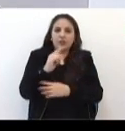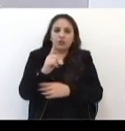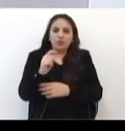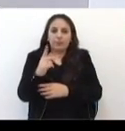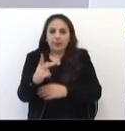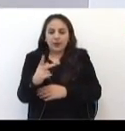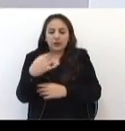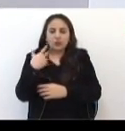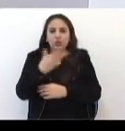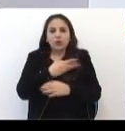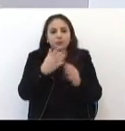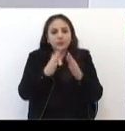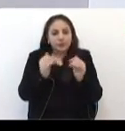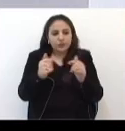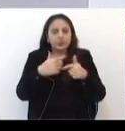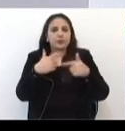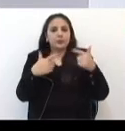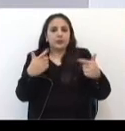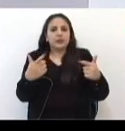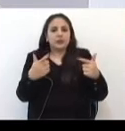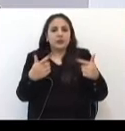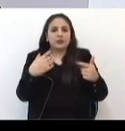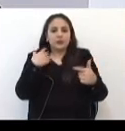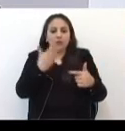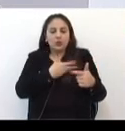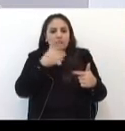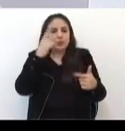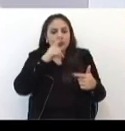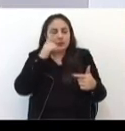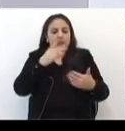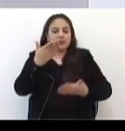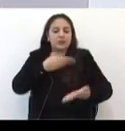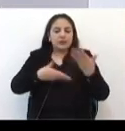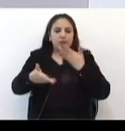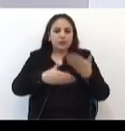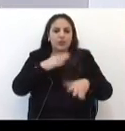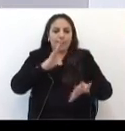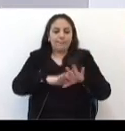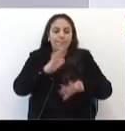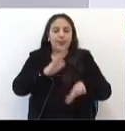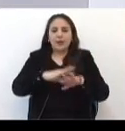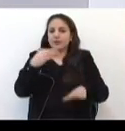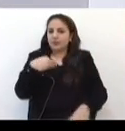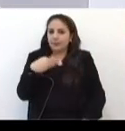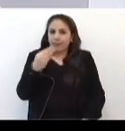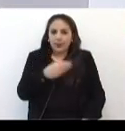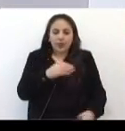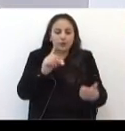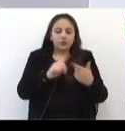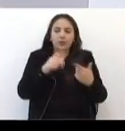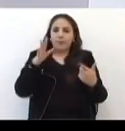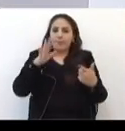O que nós pedimos é que a unidade de Passo Fundo então, possa ser contemplado com mais médicos, com